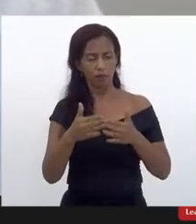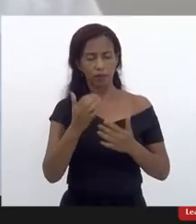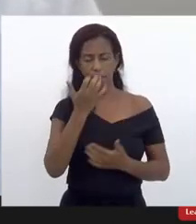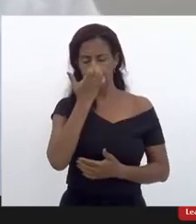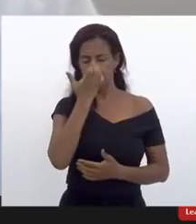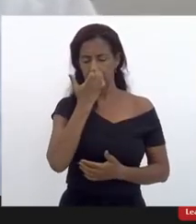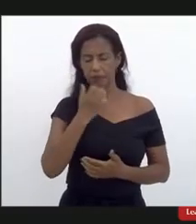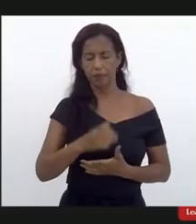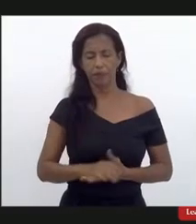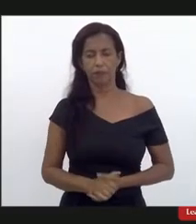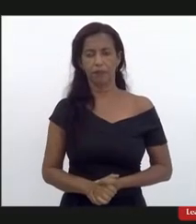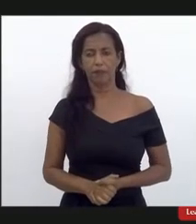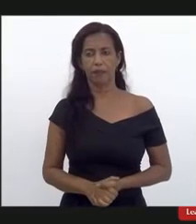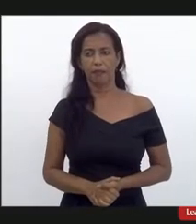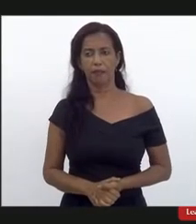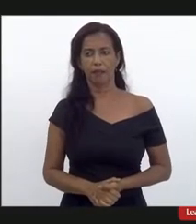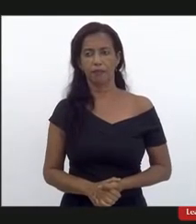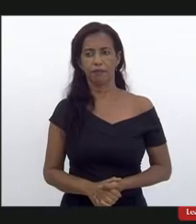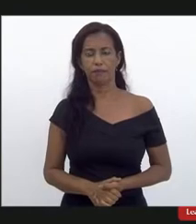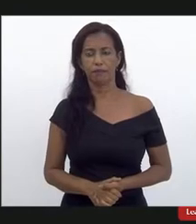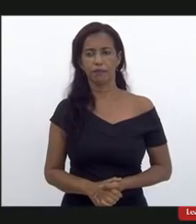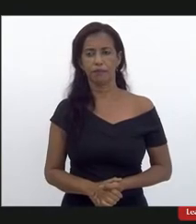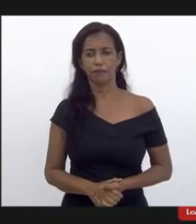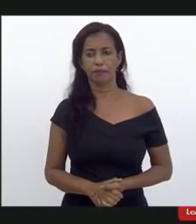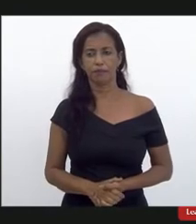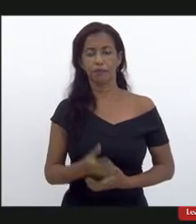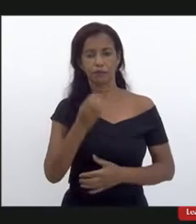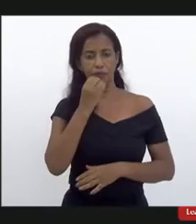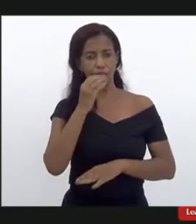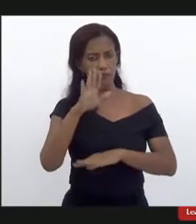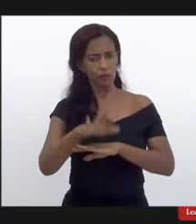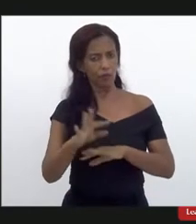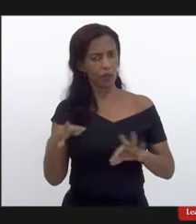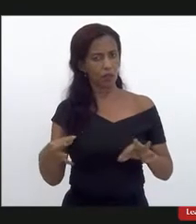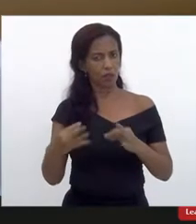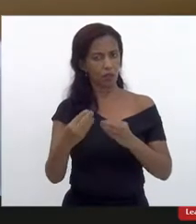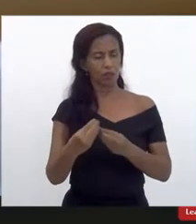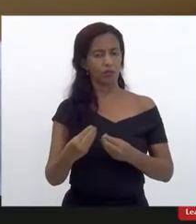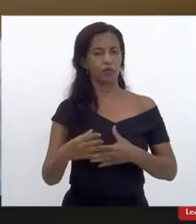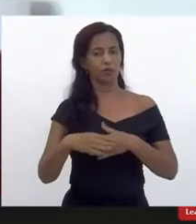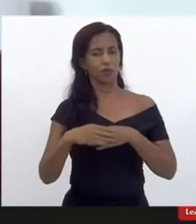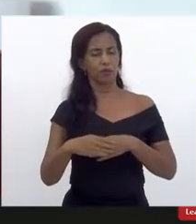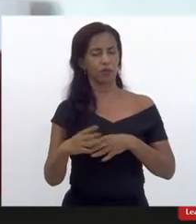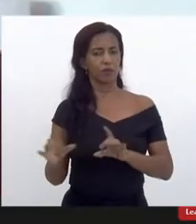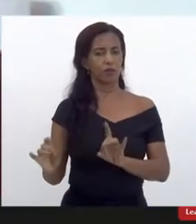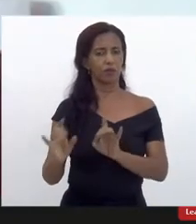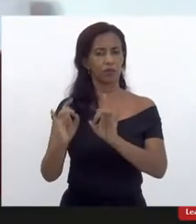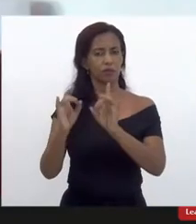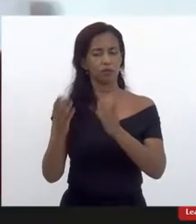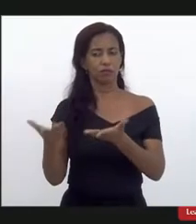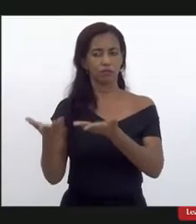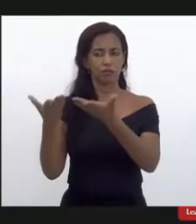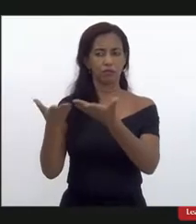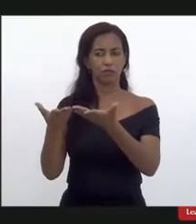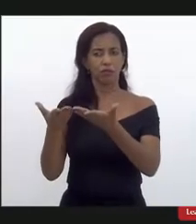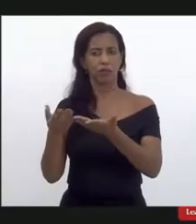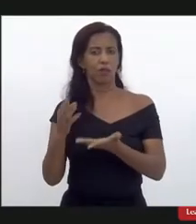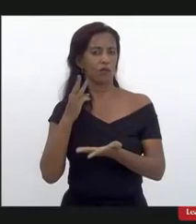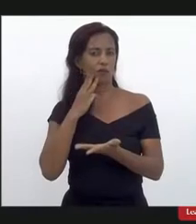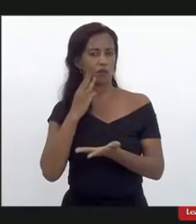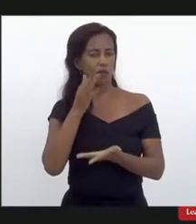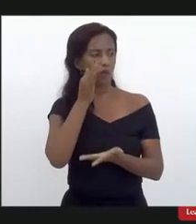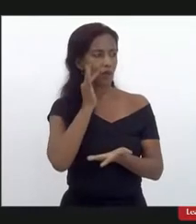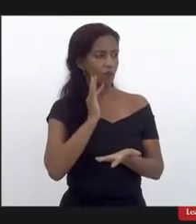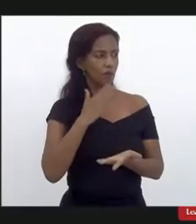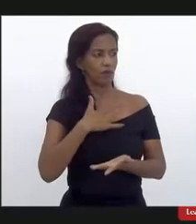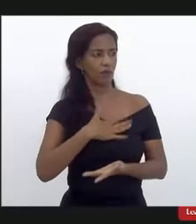Desculpe, Rodrigo. Imagina, deputado Valdec. Boa tarde a todas e todos. Uma saudação especial a você e ao Flávio. É mais uma